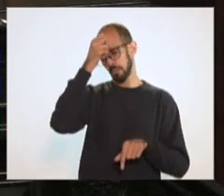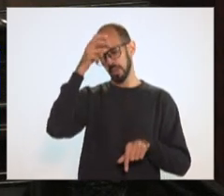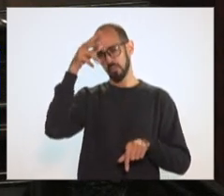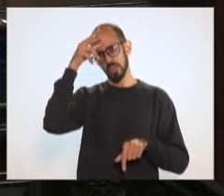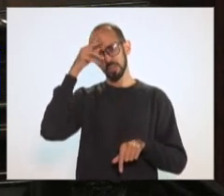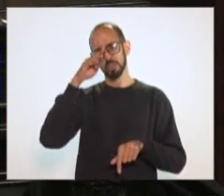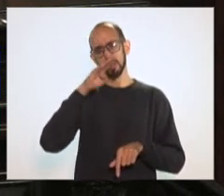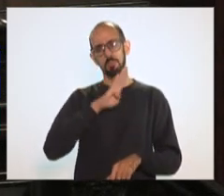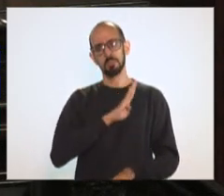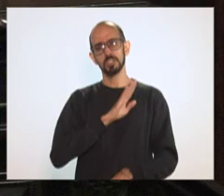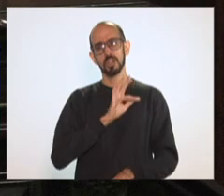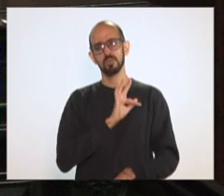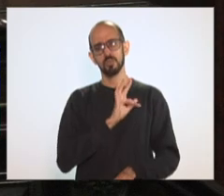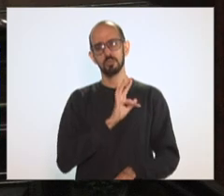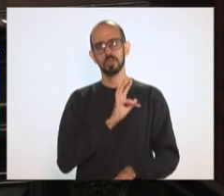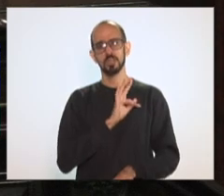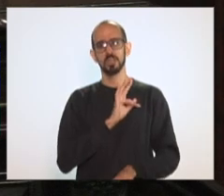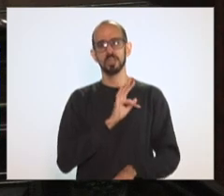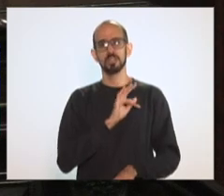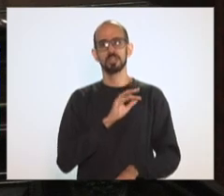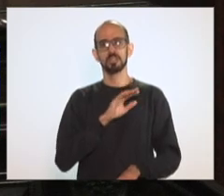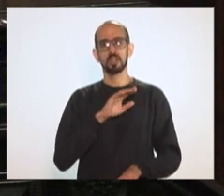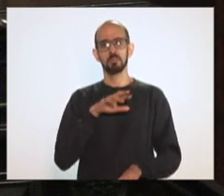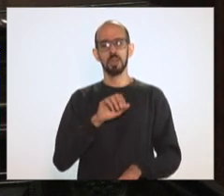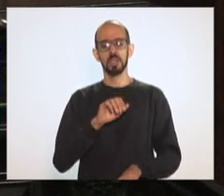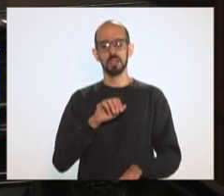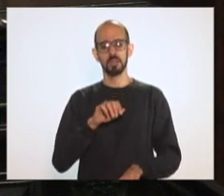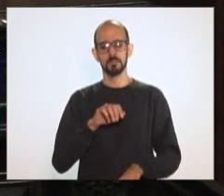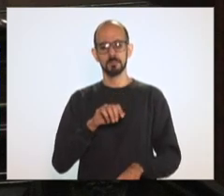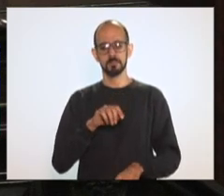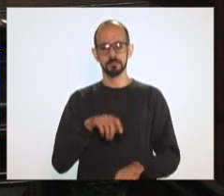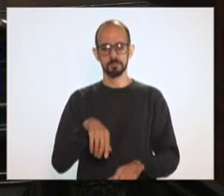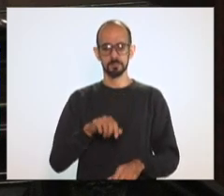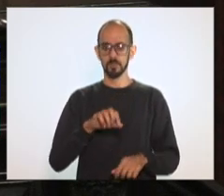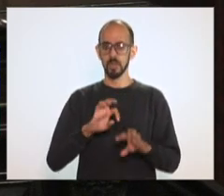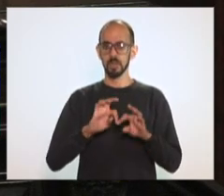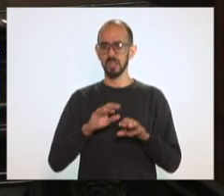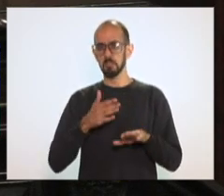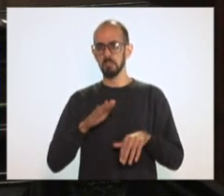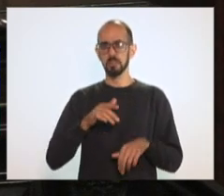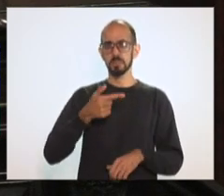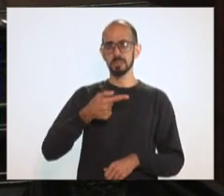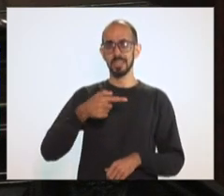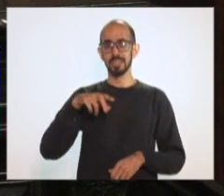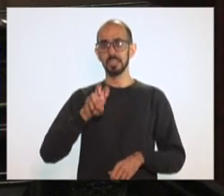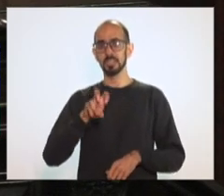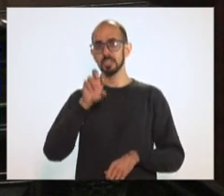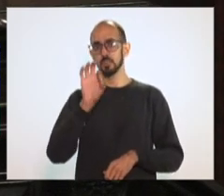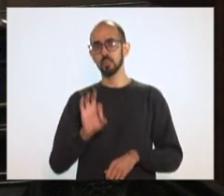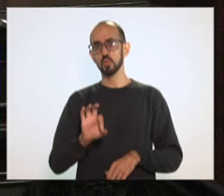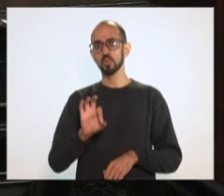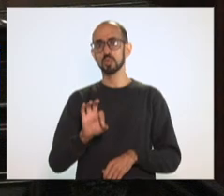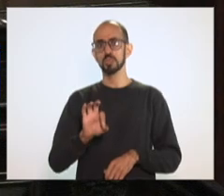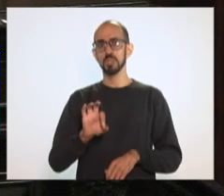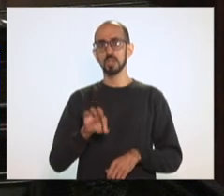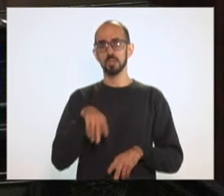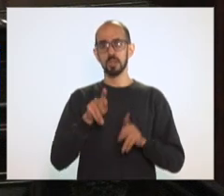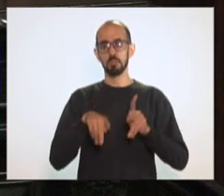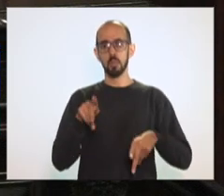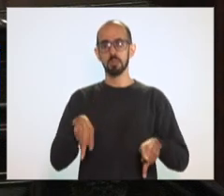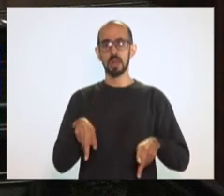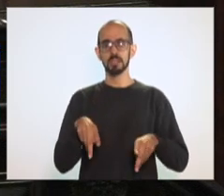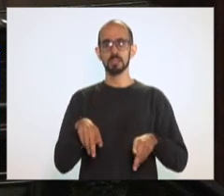região metropolitana 2, estavam todos os 75% do PIB e da população do Rio de Janeiro